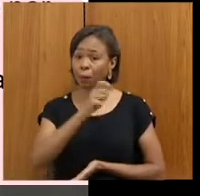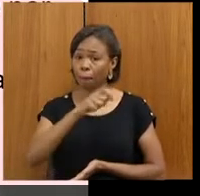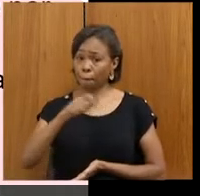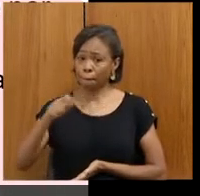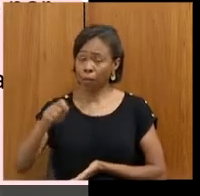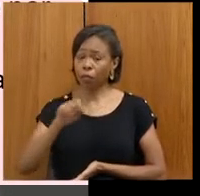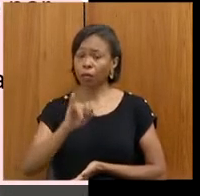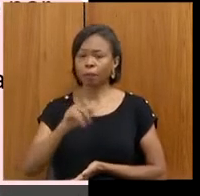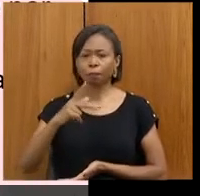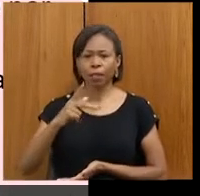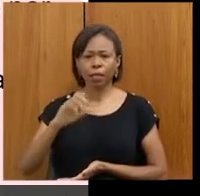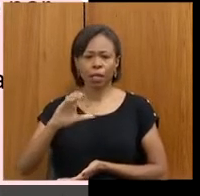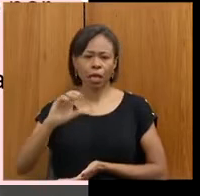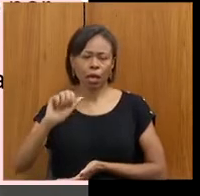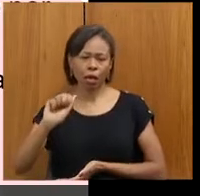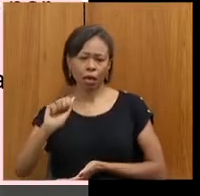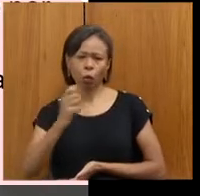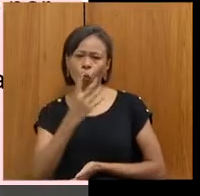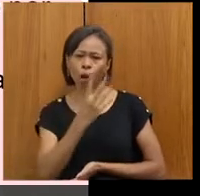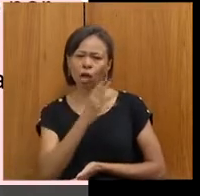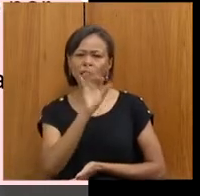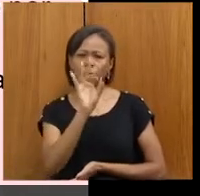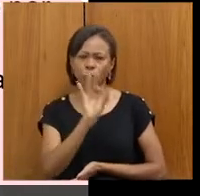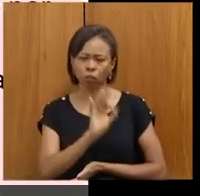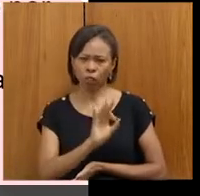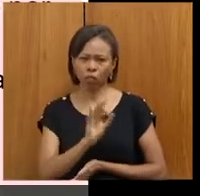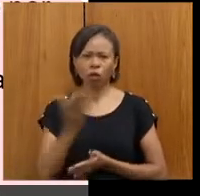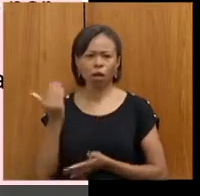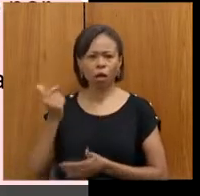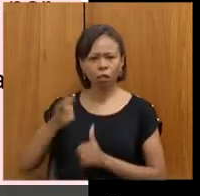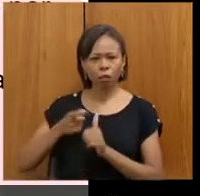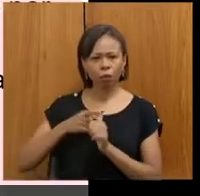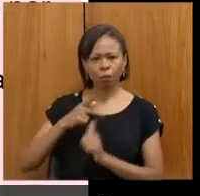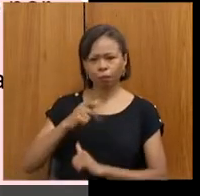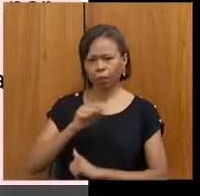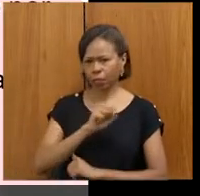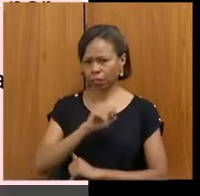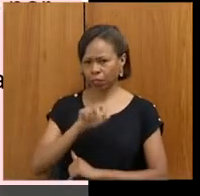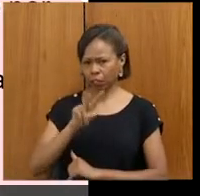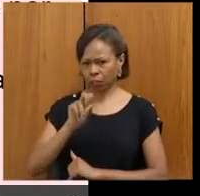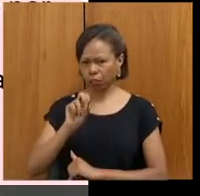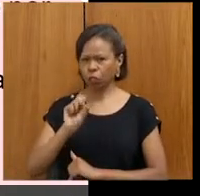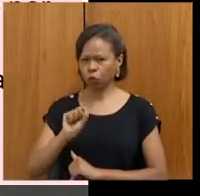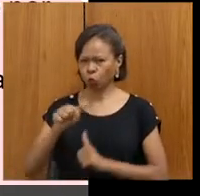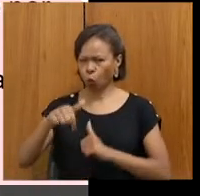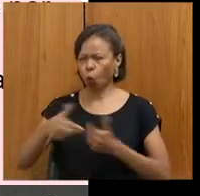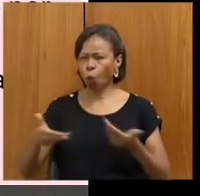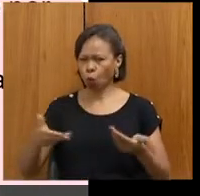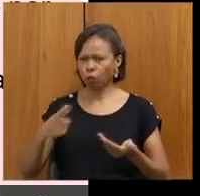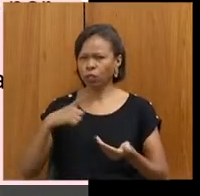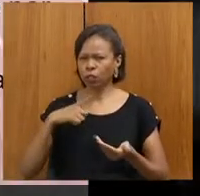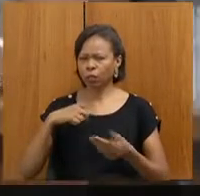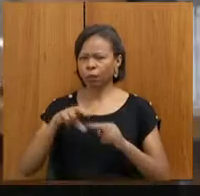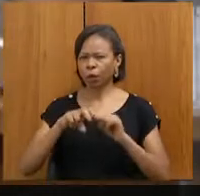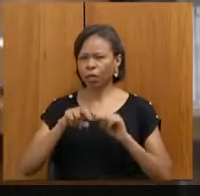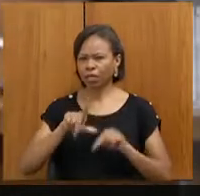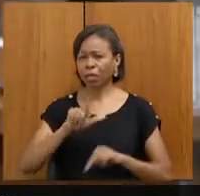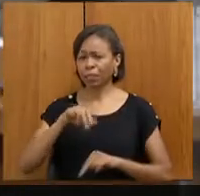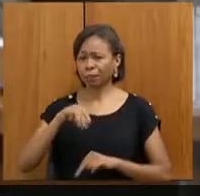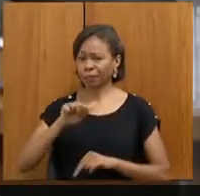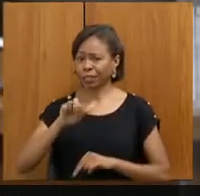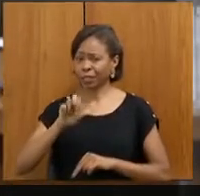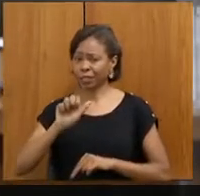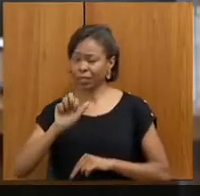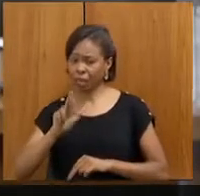IPCA mais quatro porcento alimentado esse aqui daqueles passivos foram que existem hoje em função das liminares e aqueles que